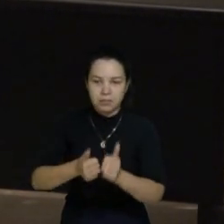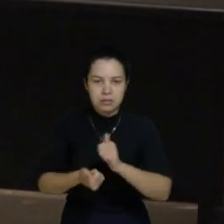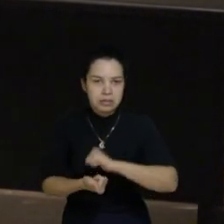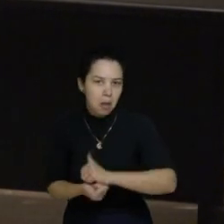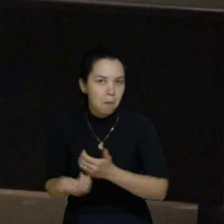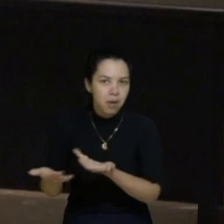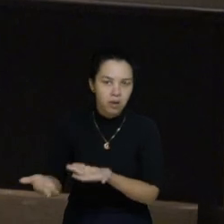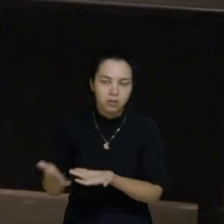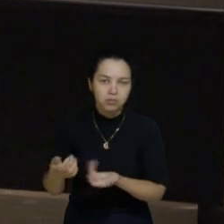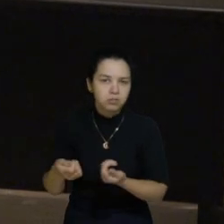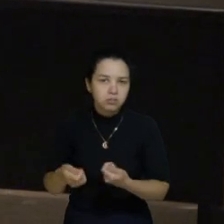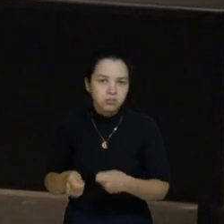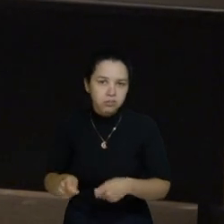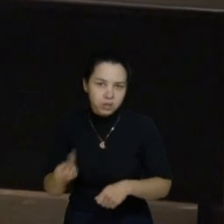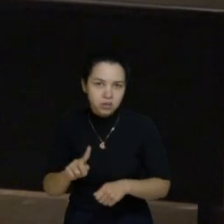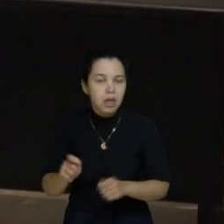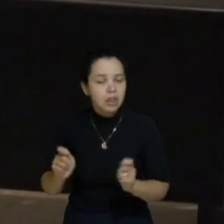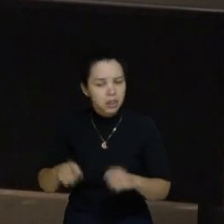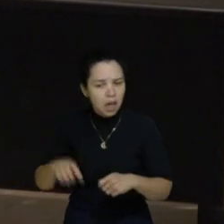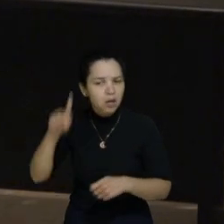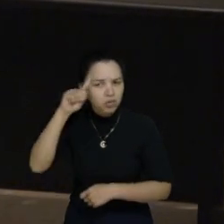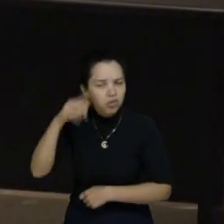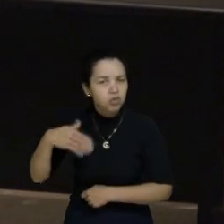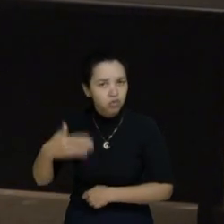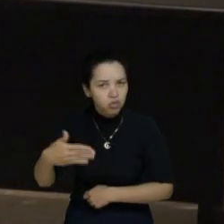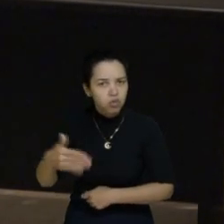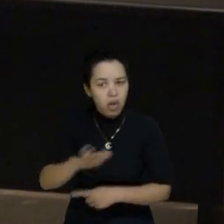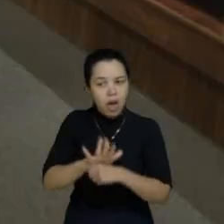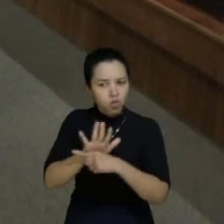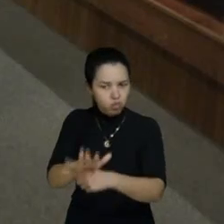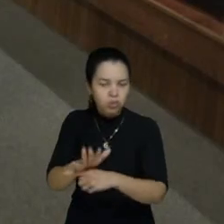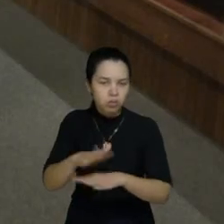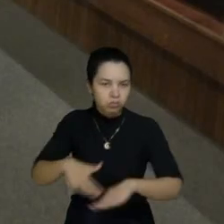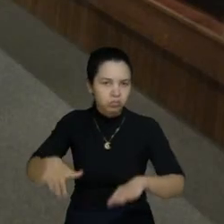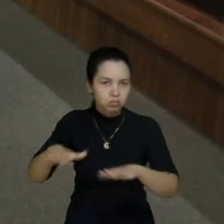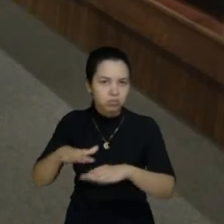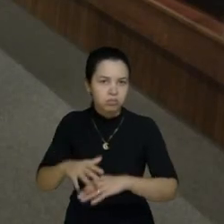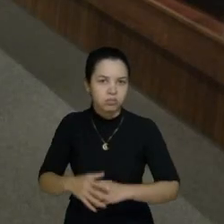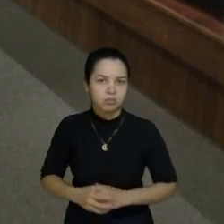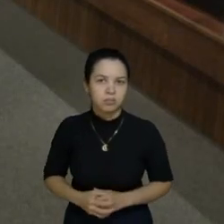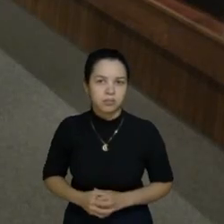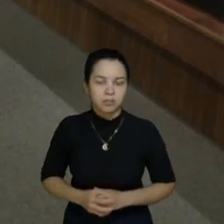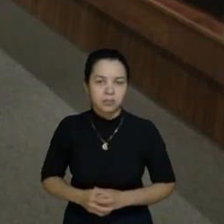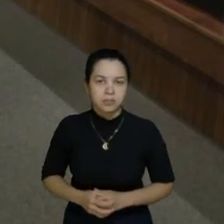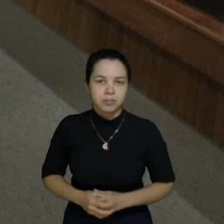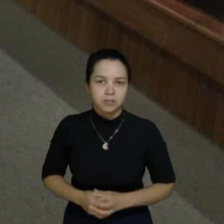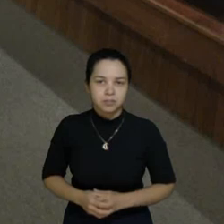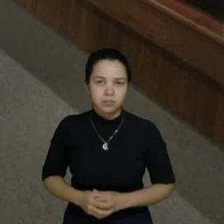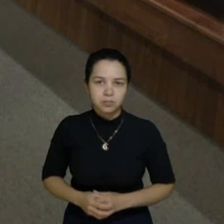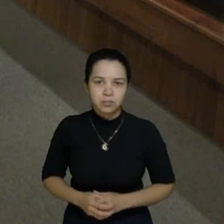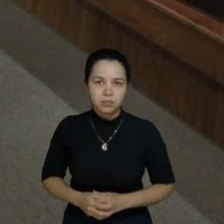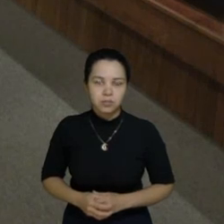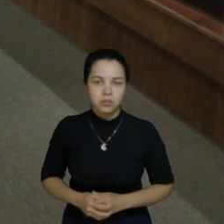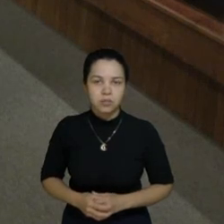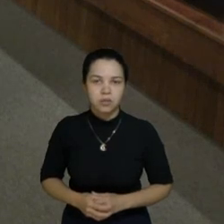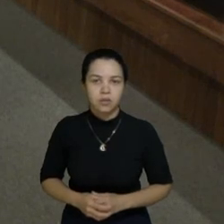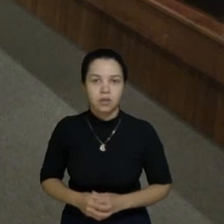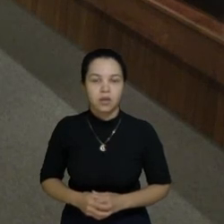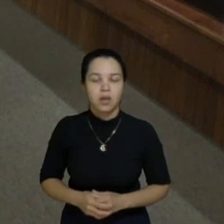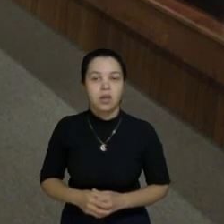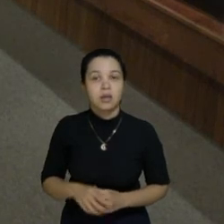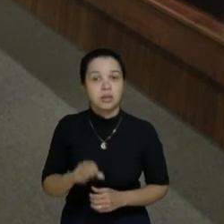muitas das coisas eu consigo fazer no dia a dia e já ajudar muita gente tá E ledor sempre que